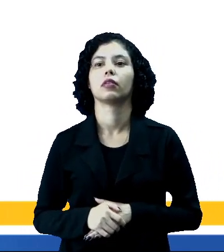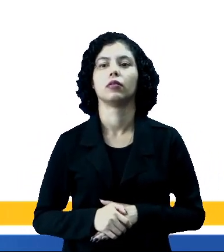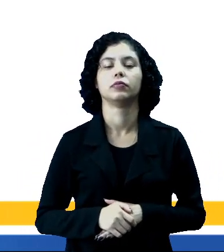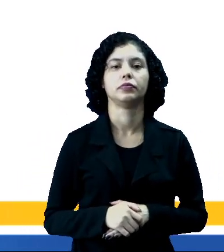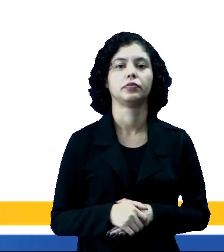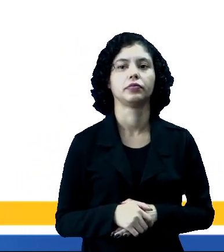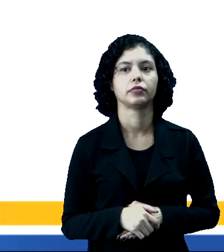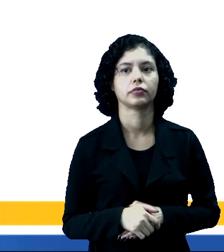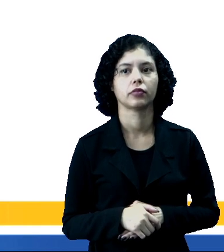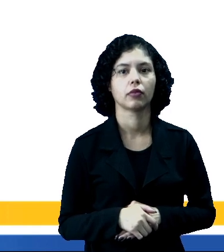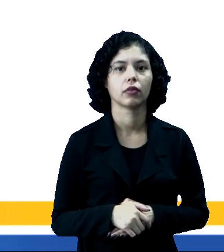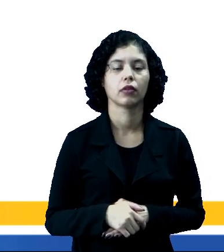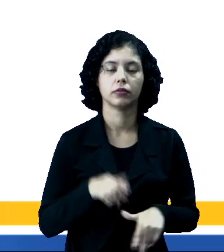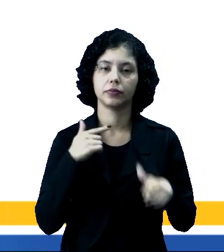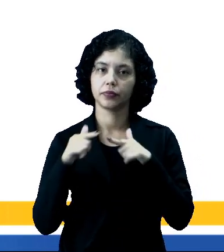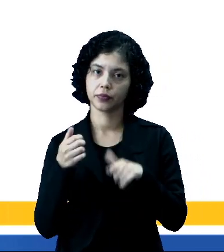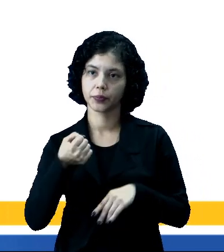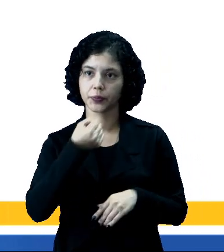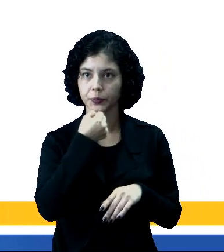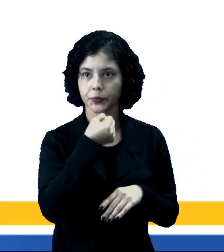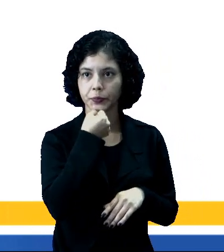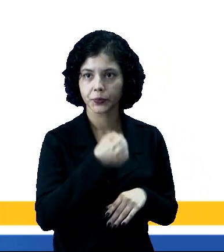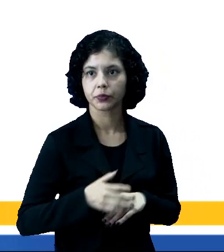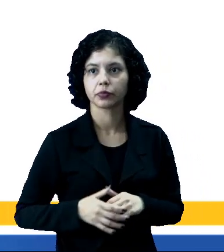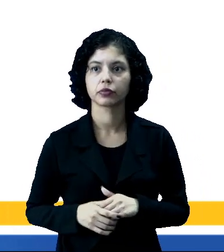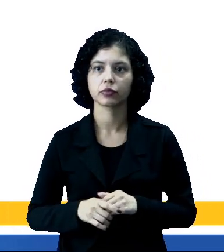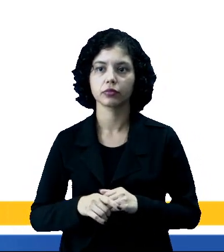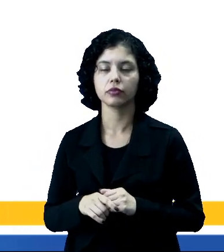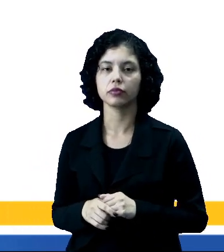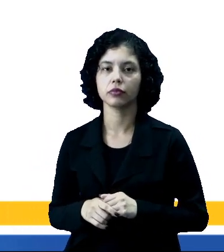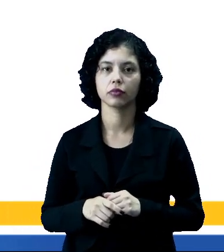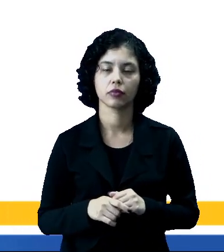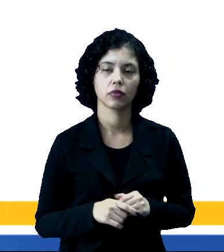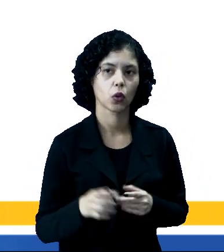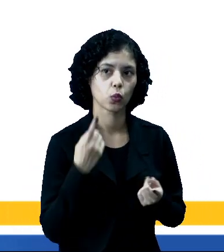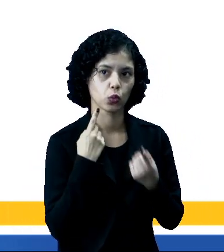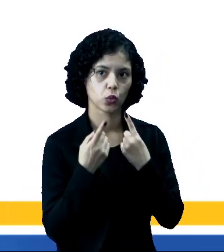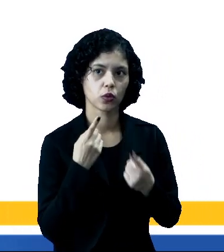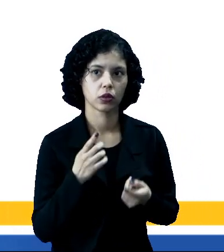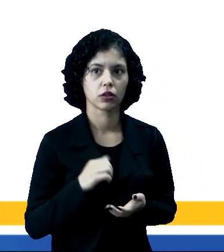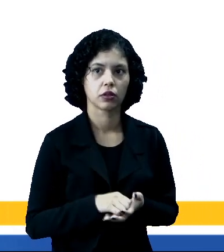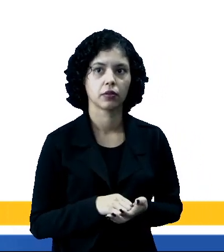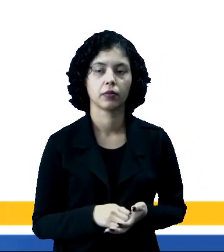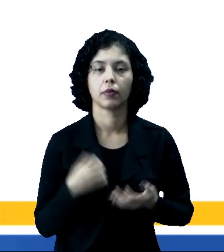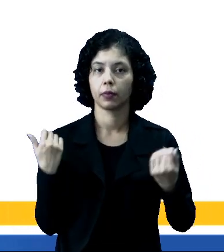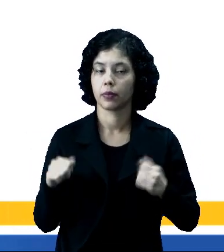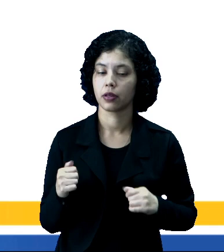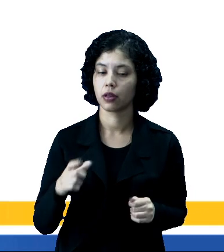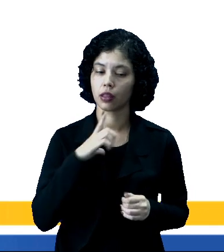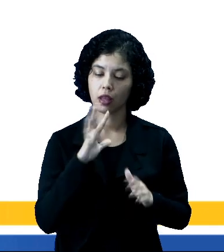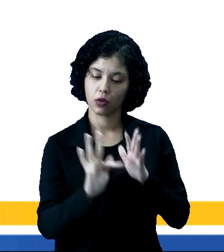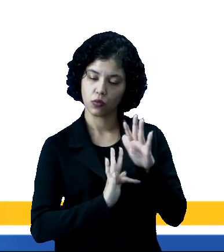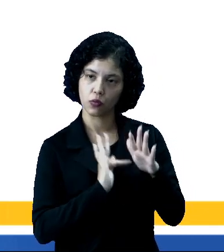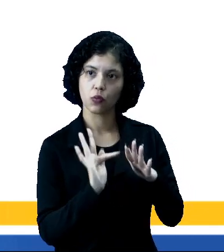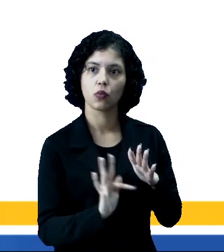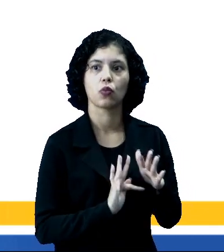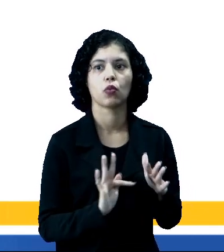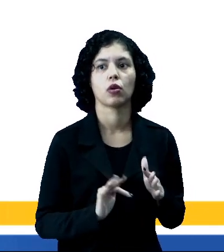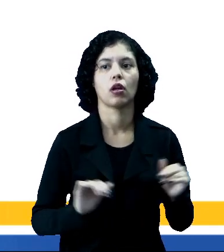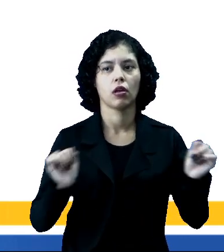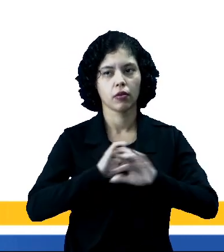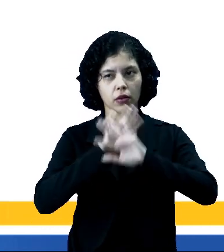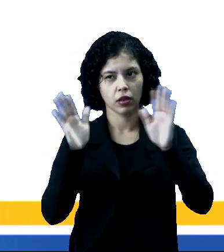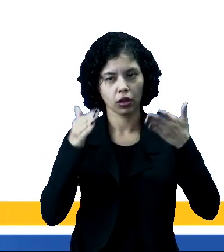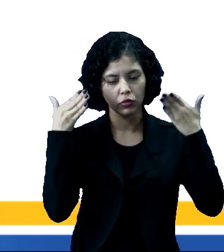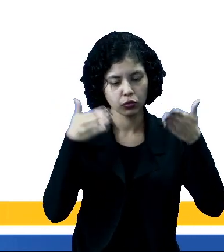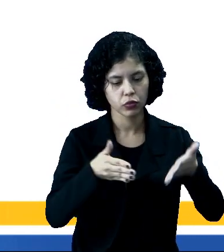famosa entrevista de emprego, né? Que é uma situação comunicativa, onde devemos fazer uso, né, da clareza,